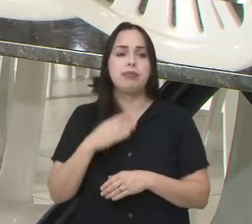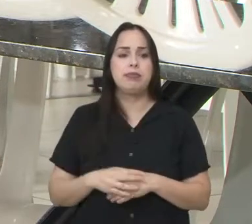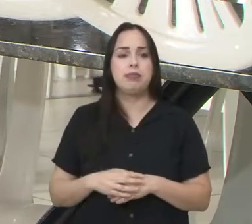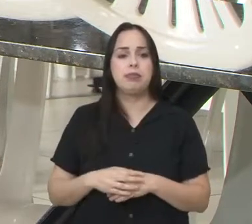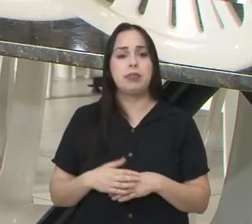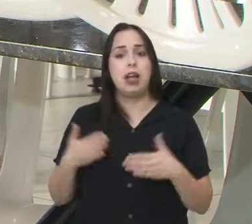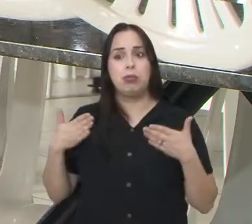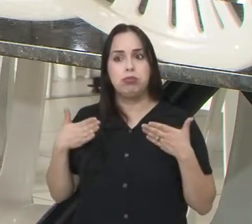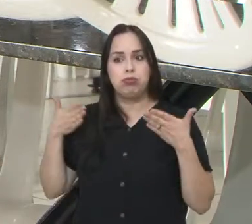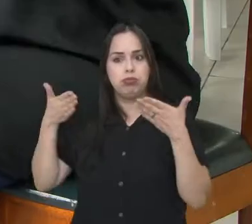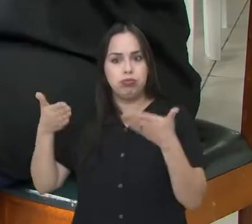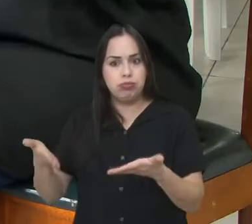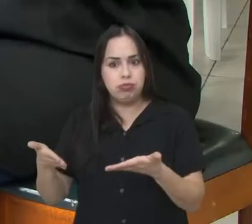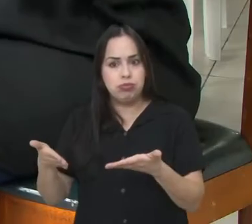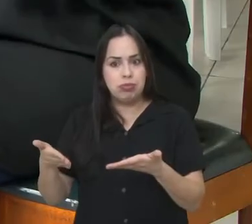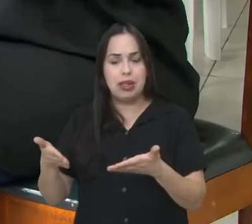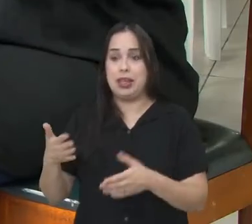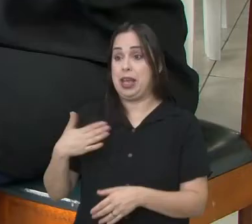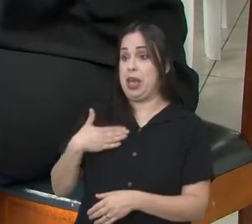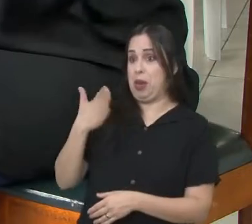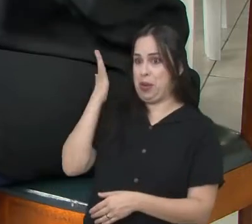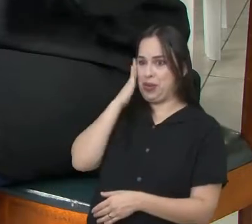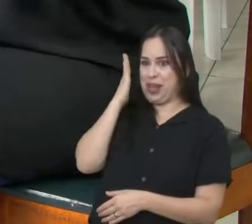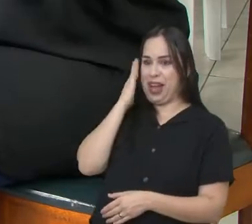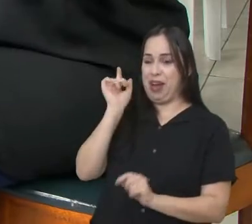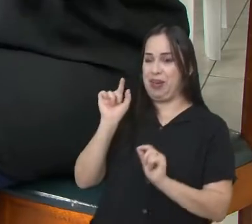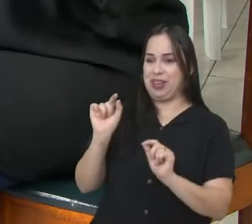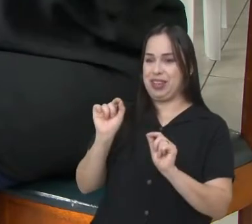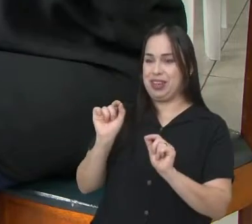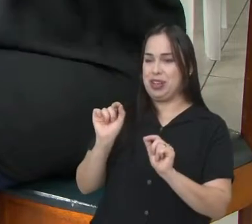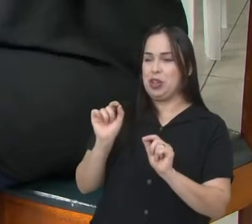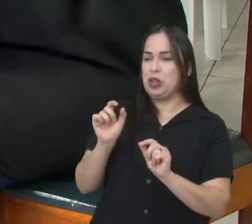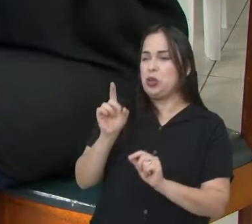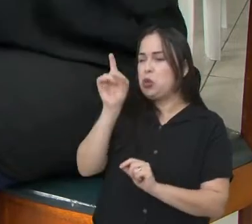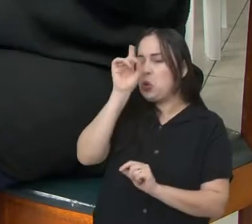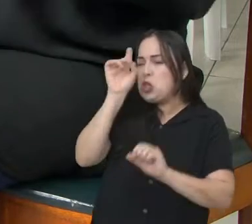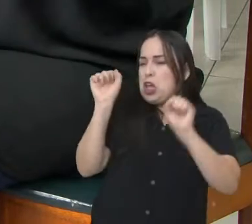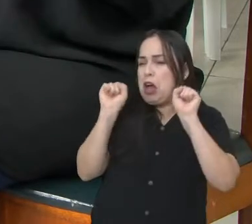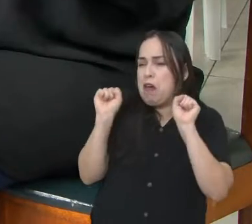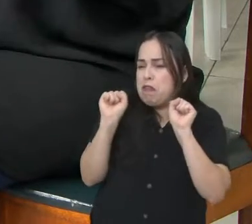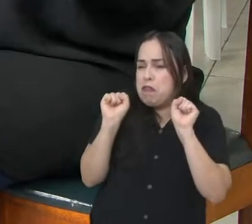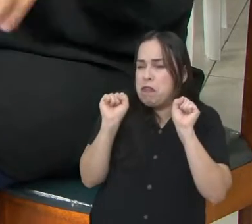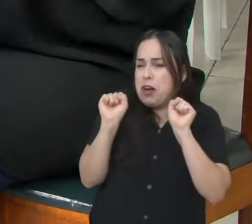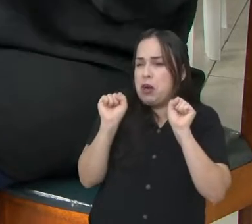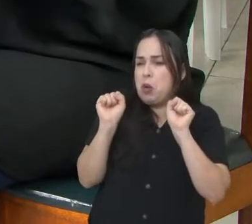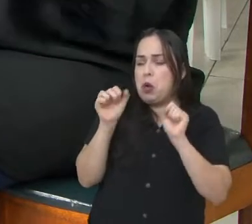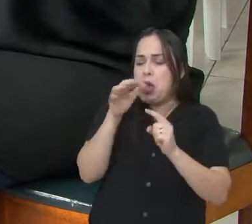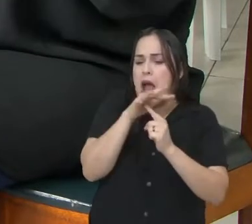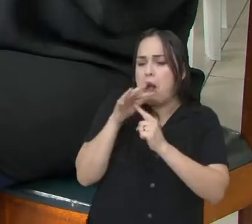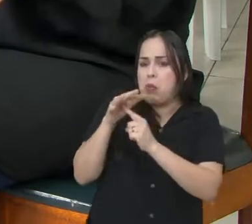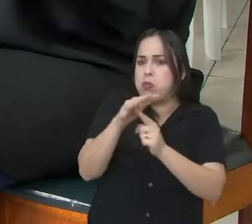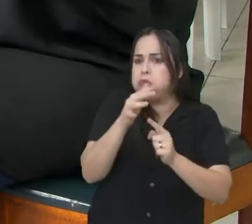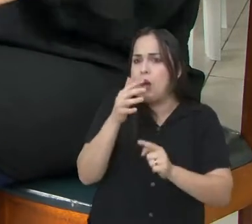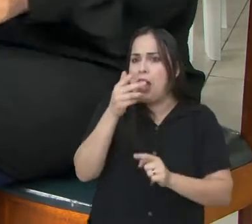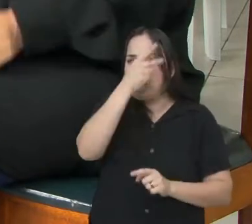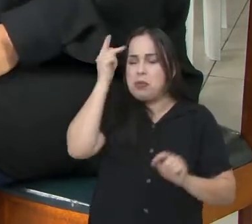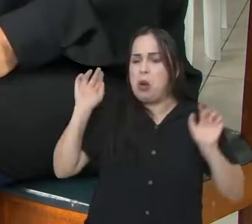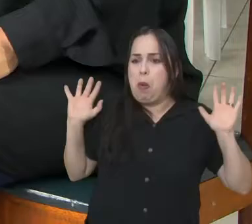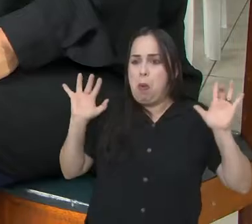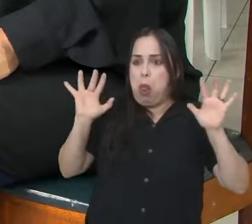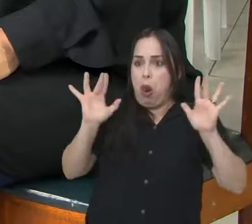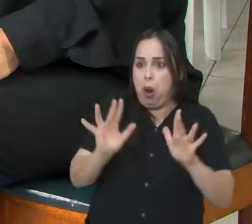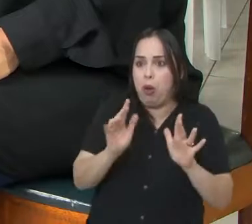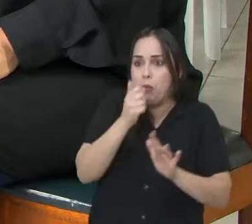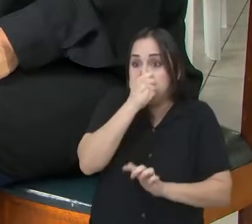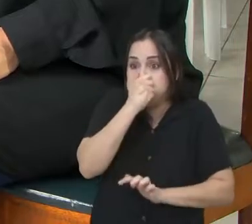foi que eu, como assim que eu... E o que eu sei é que nesse dia estava frio, estava super movimentada a praça, aí você não resistiu,